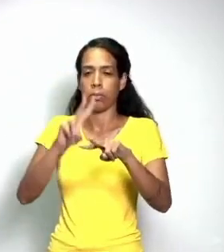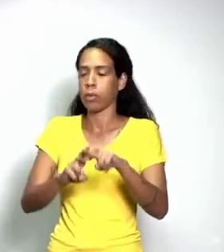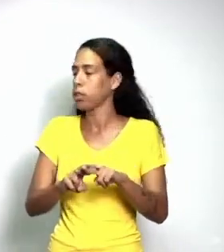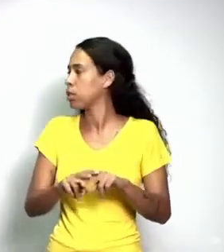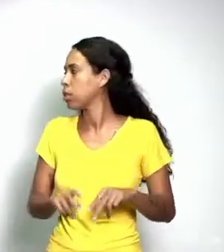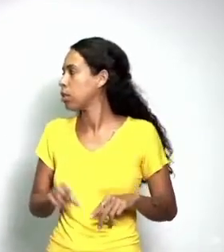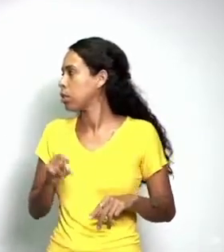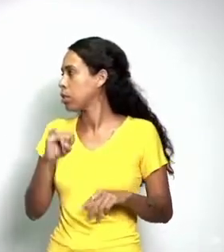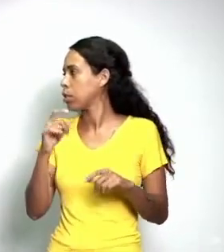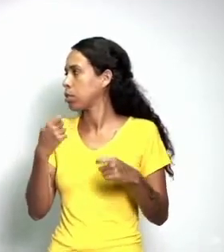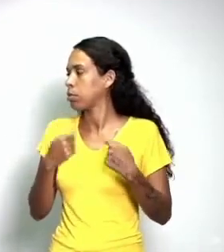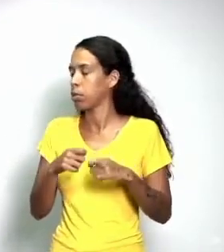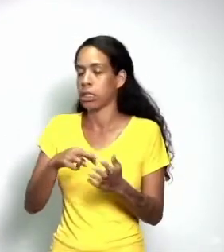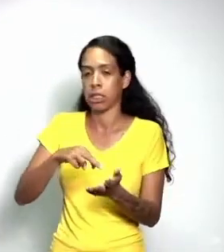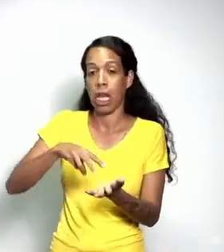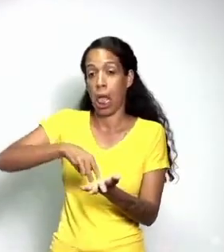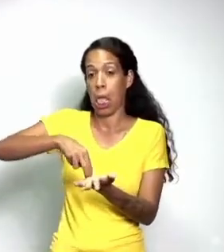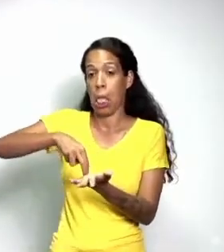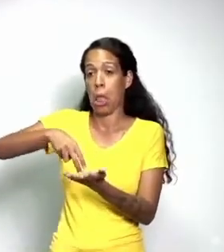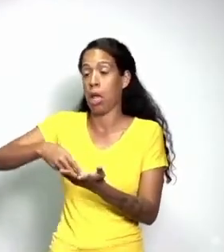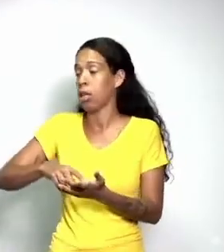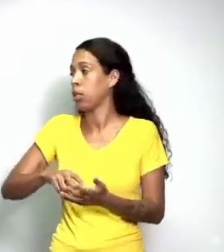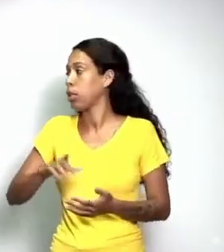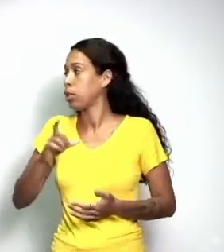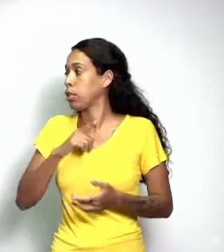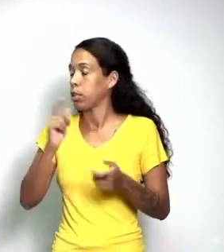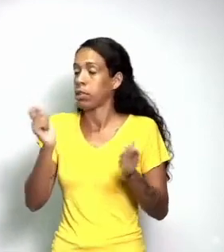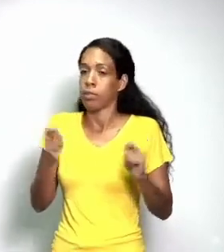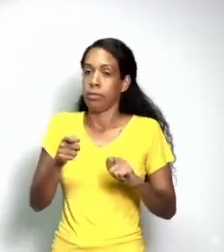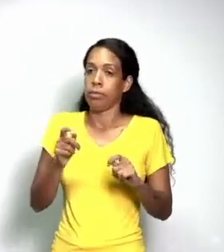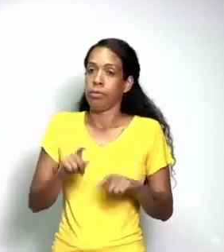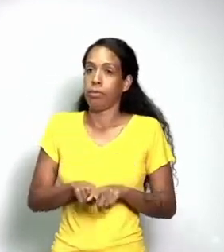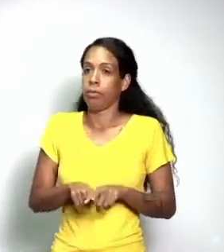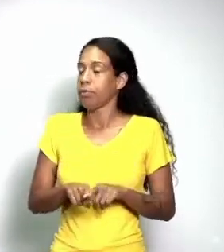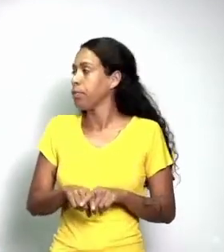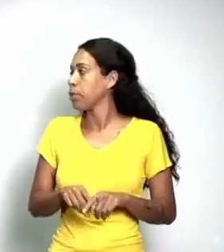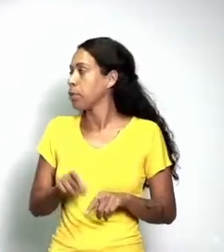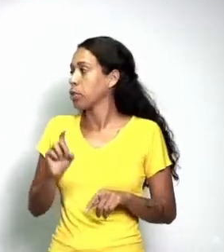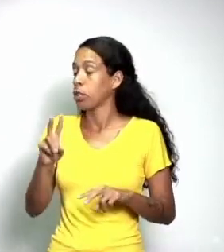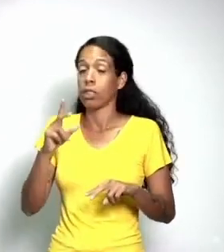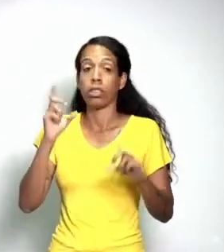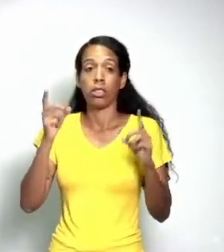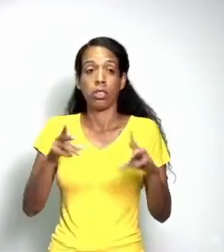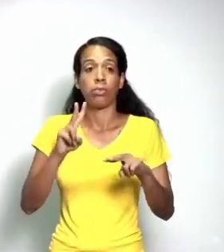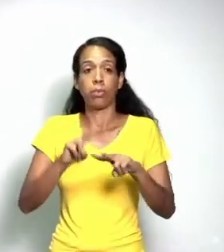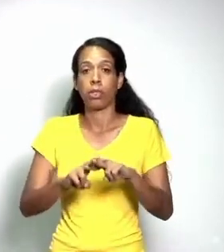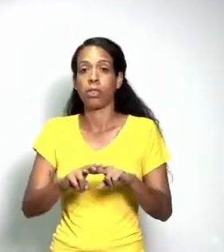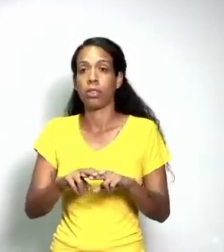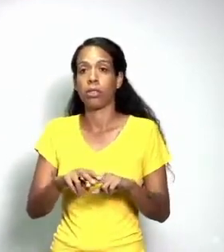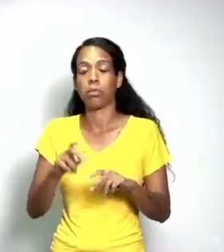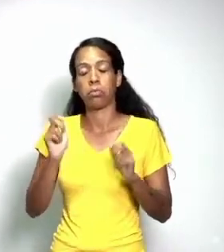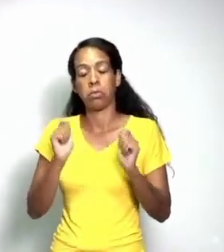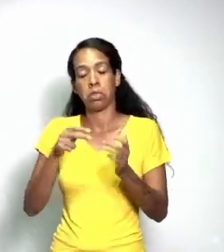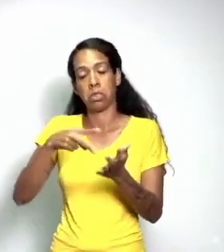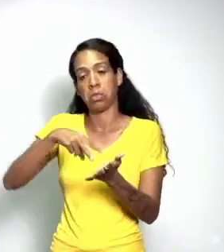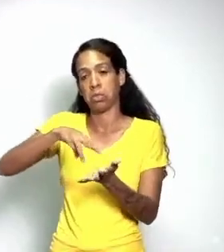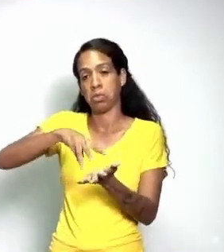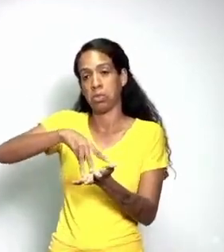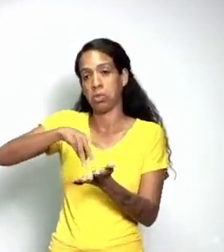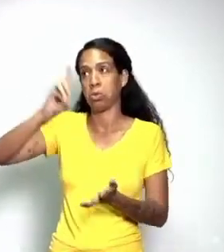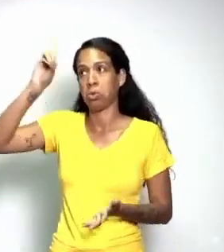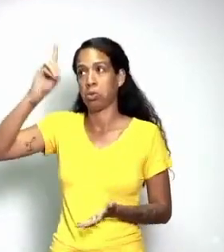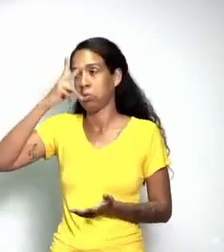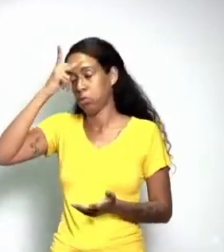se precisar andar com ele. Tem essa possibilidade também, né? Eu estou falando só de deixar preso, mas ele pode estar com o tripé e o